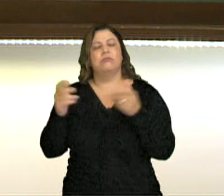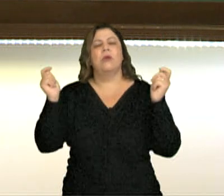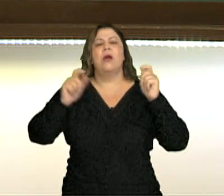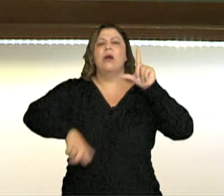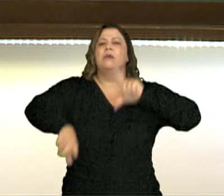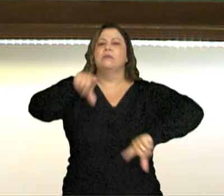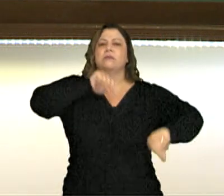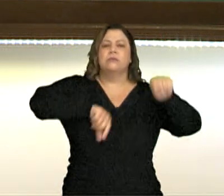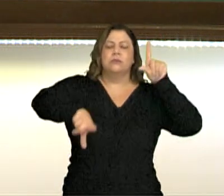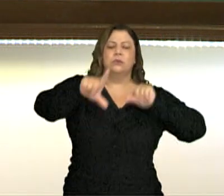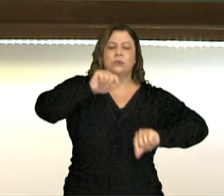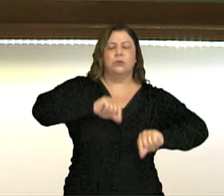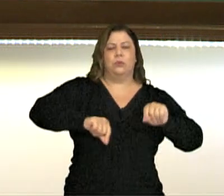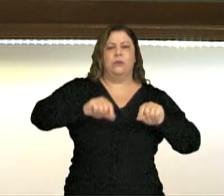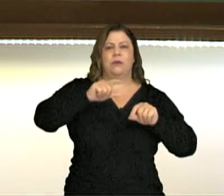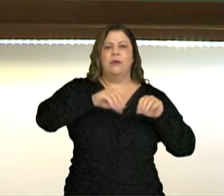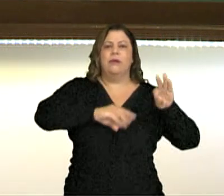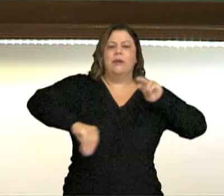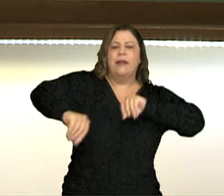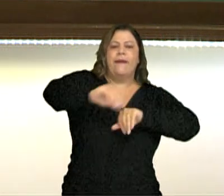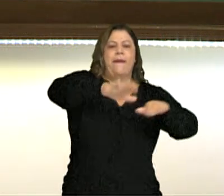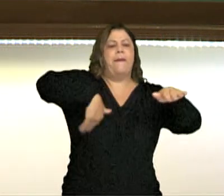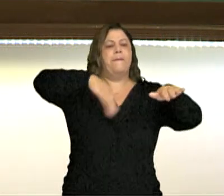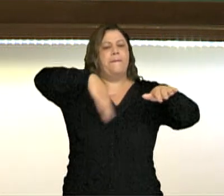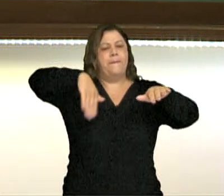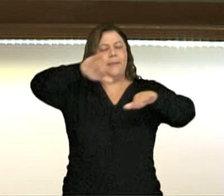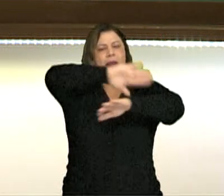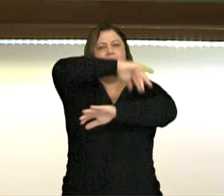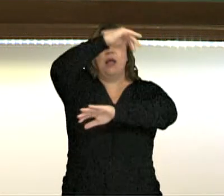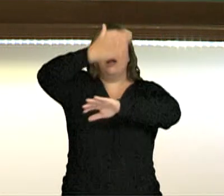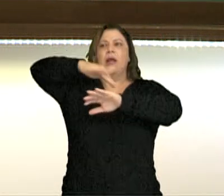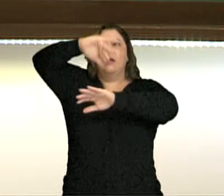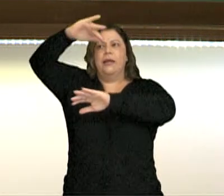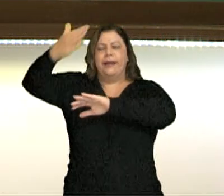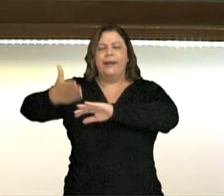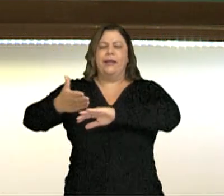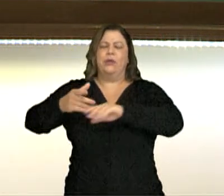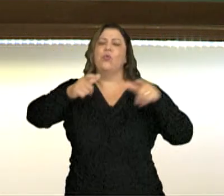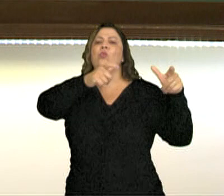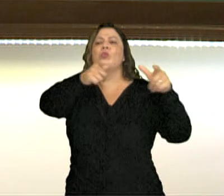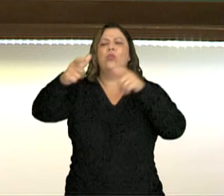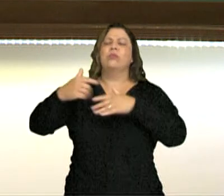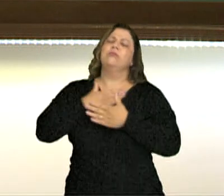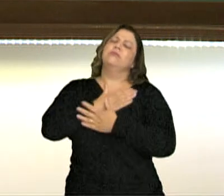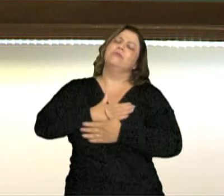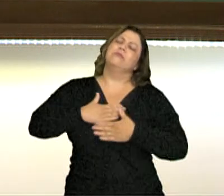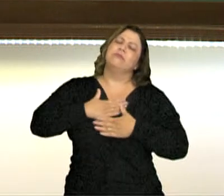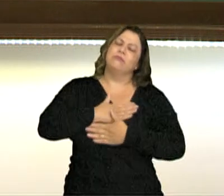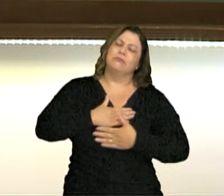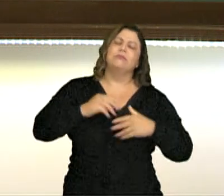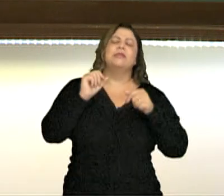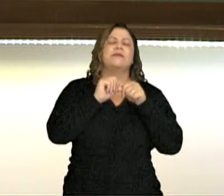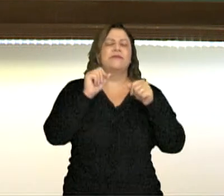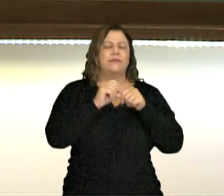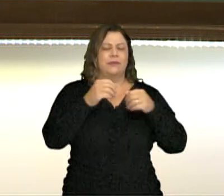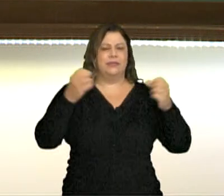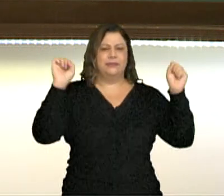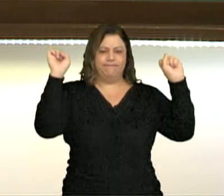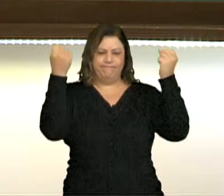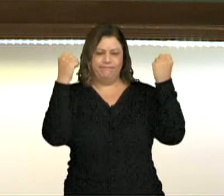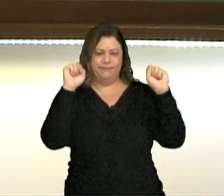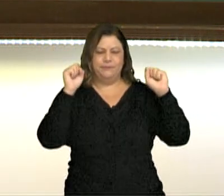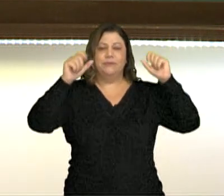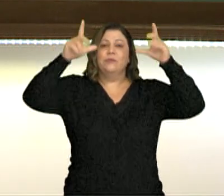uma praia, uma montanha, algum lugar que me agrada para eu fazer esse exercício de relaxamento,